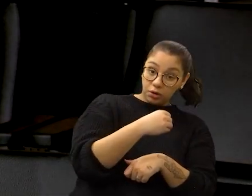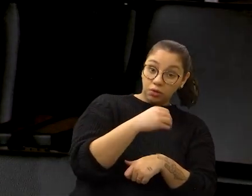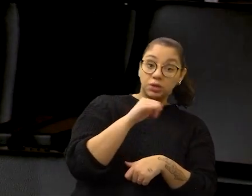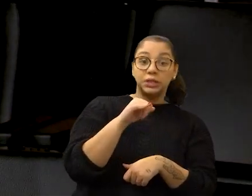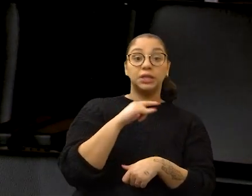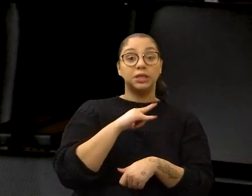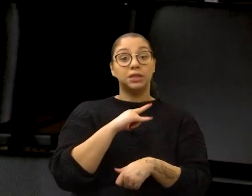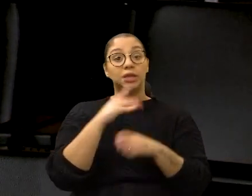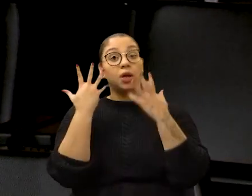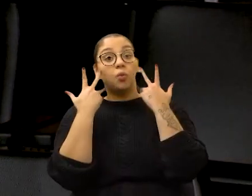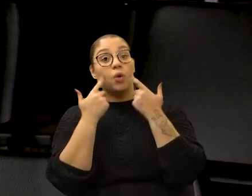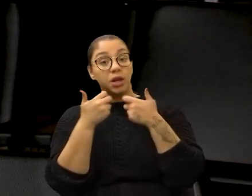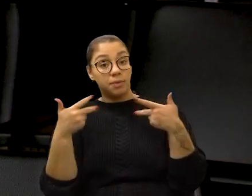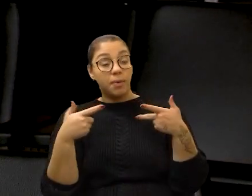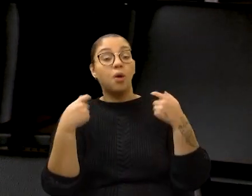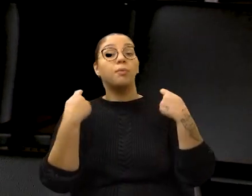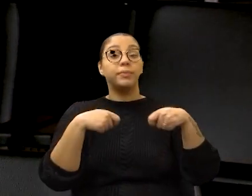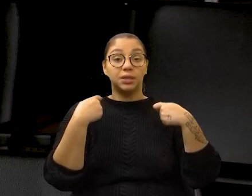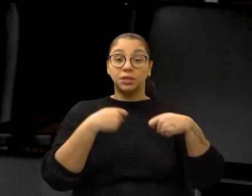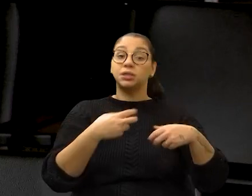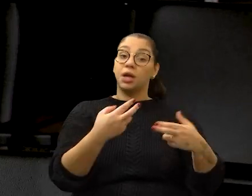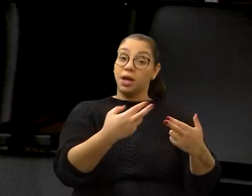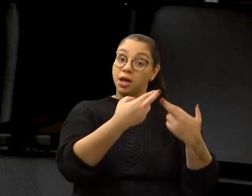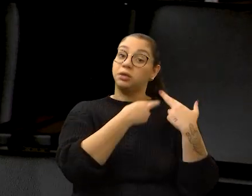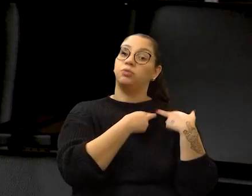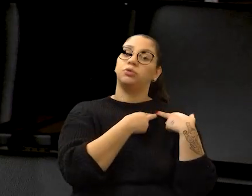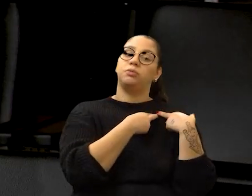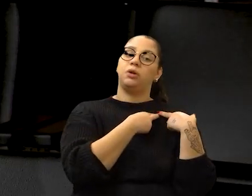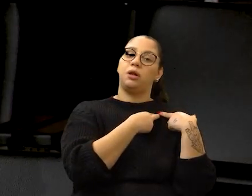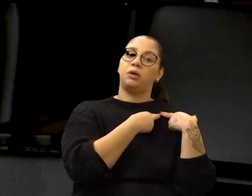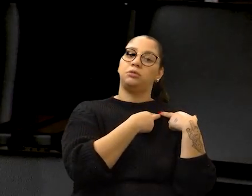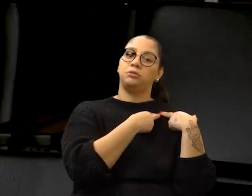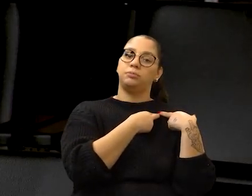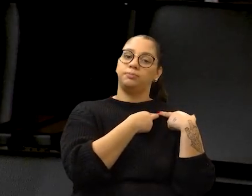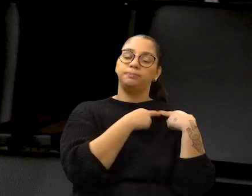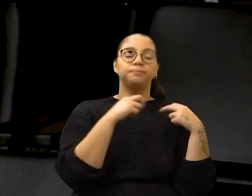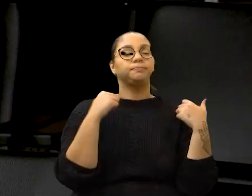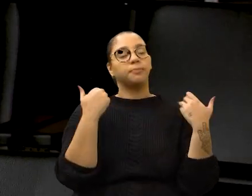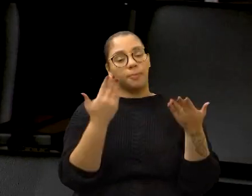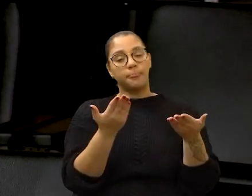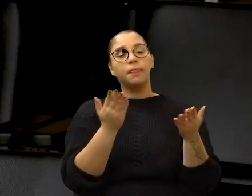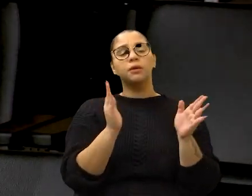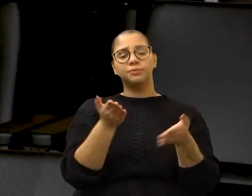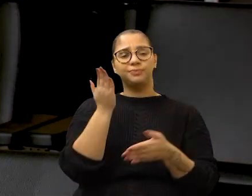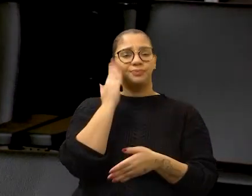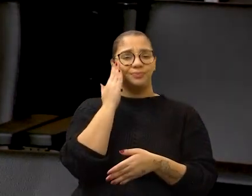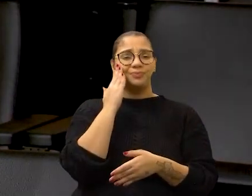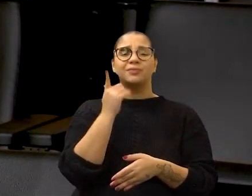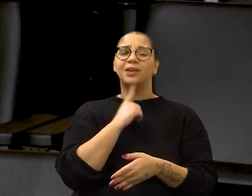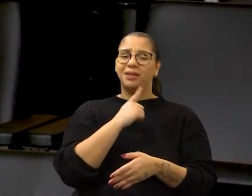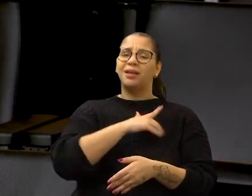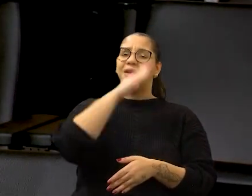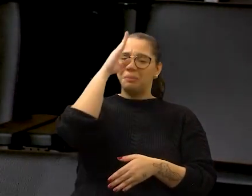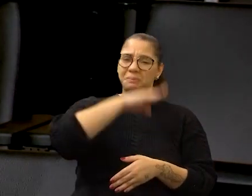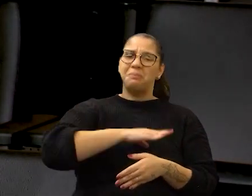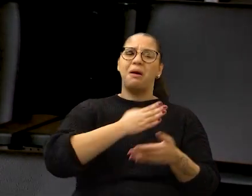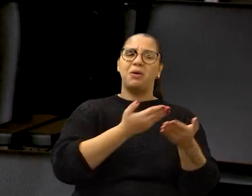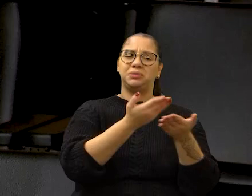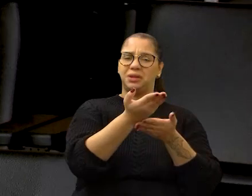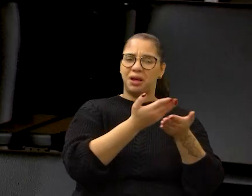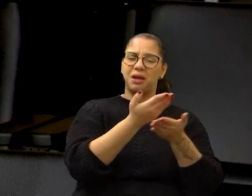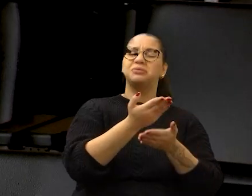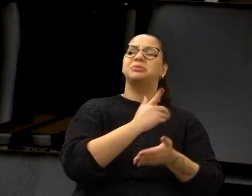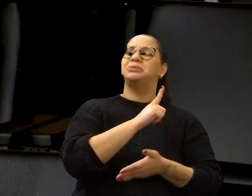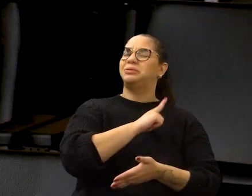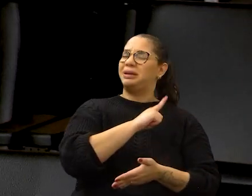você tem que ter responsabilidade e ter o cuidado devido com eles, né? E a gente sabe que tem muito maltratos, né?